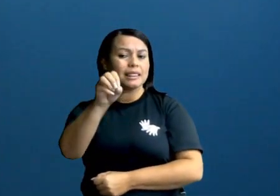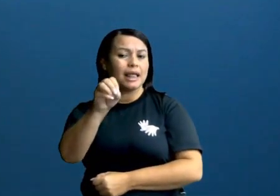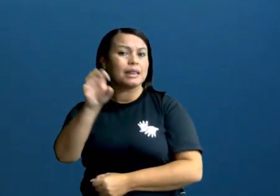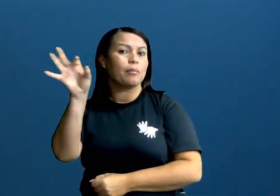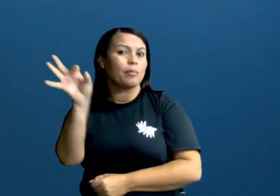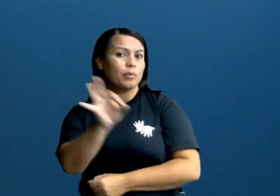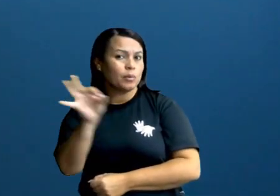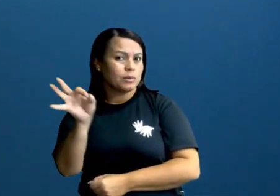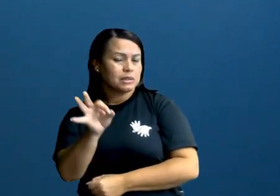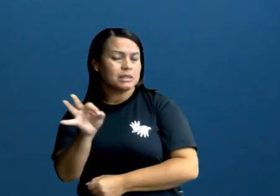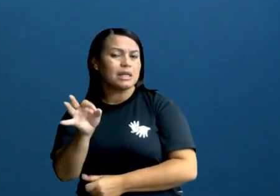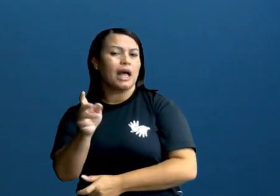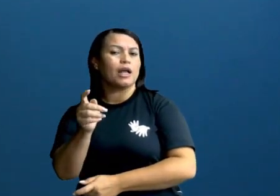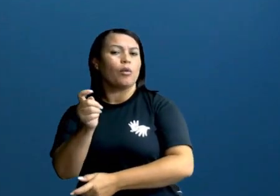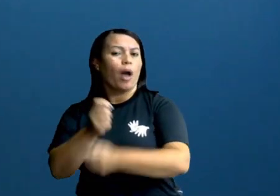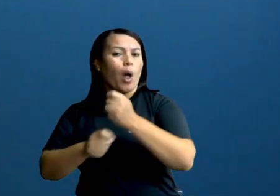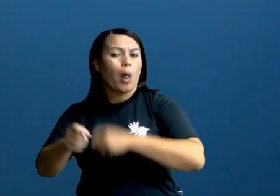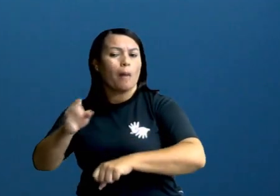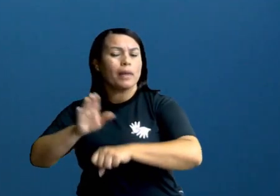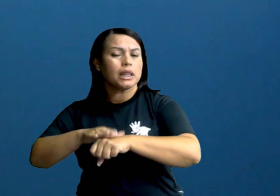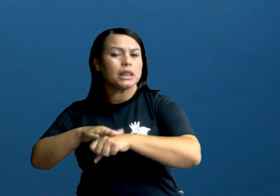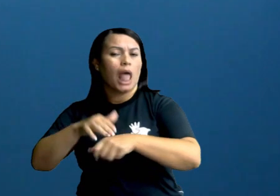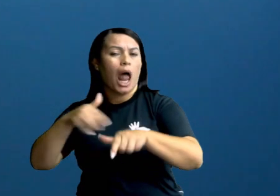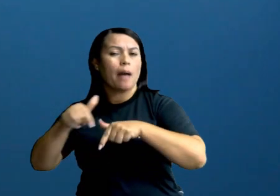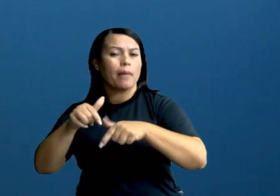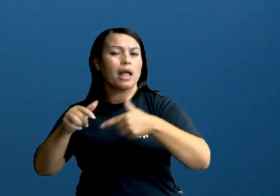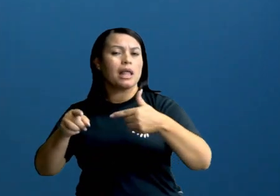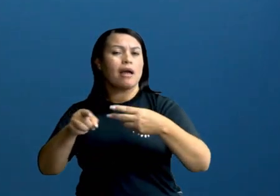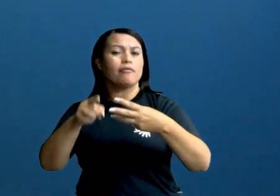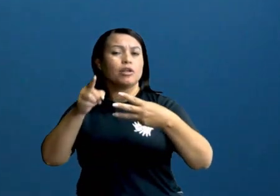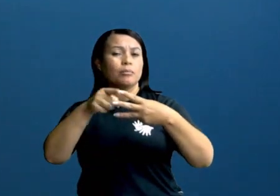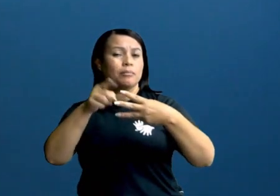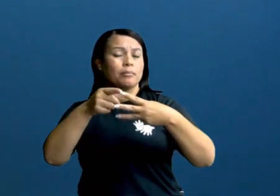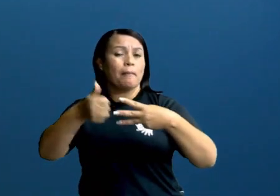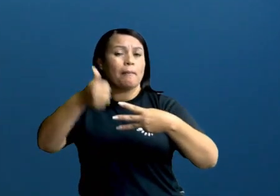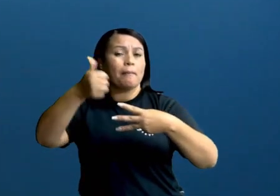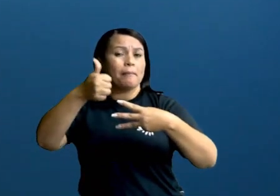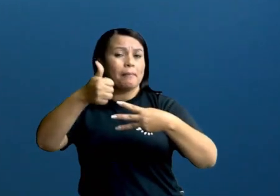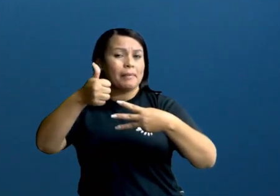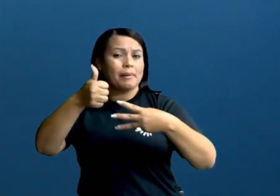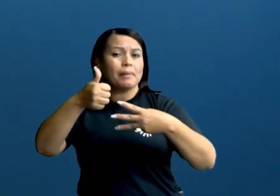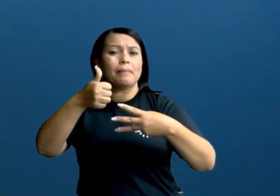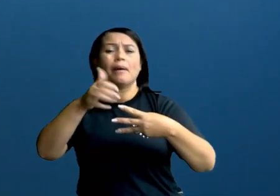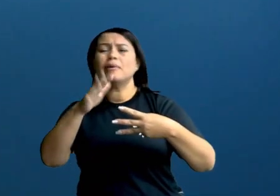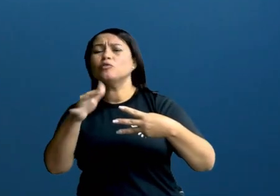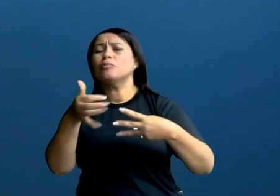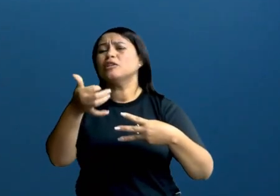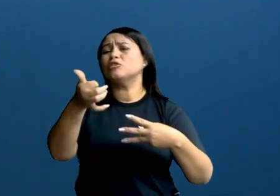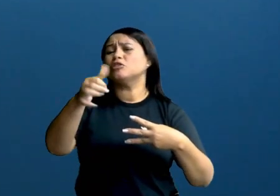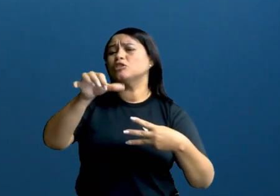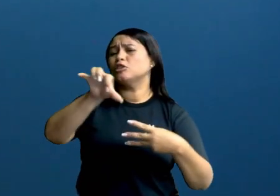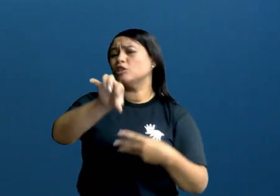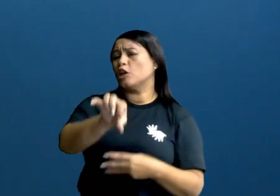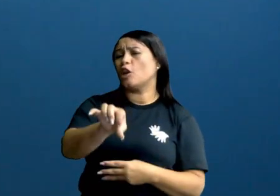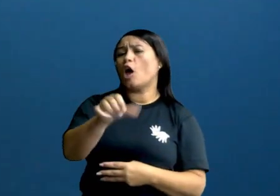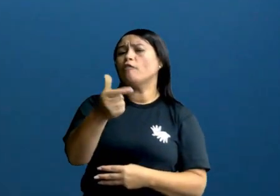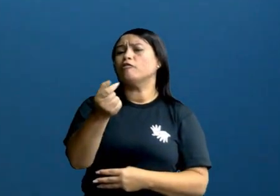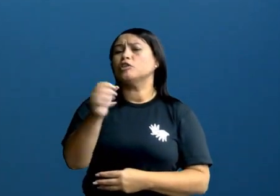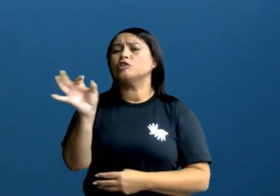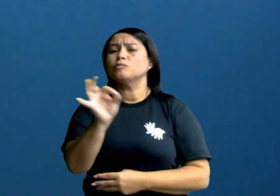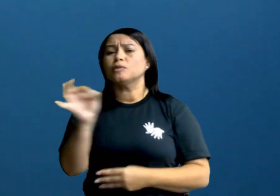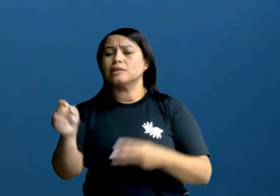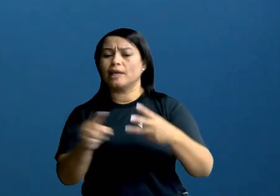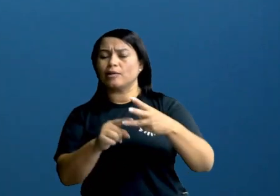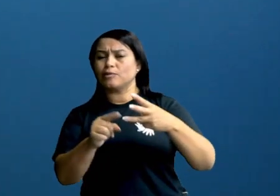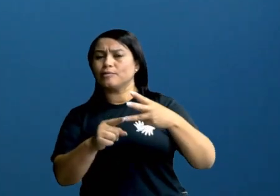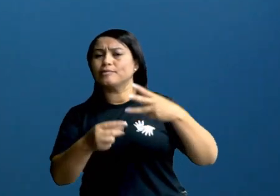população economicamente ativa trabalhava no setor primário e apenas 19%, ou aproximadamente 20%, né, no setor terciário.